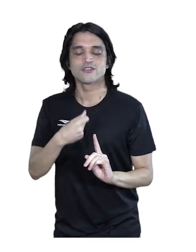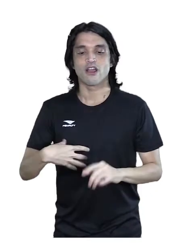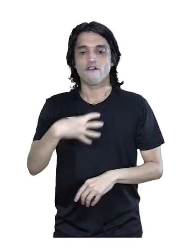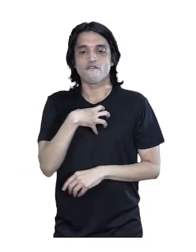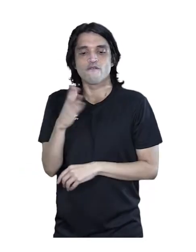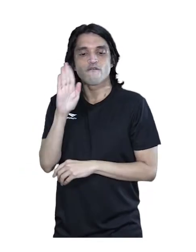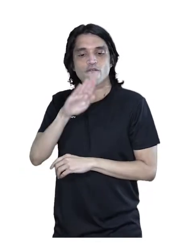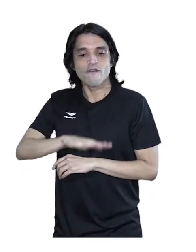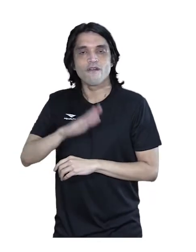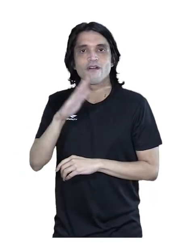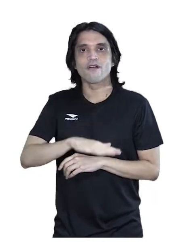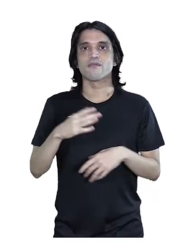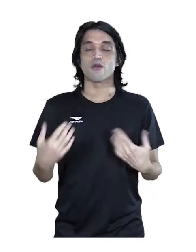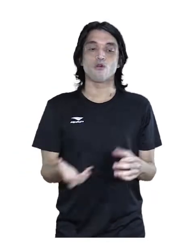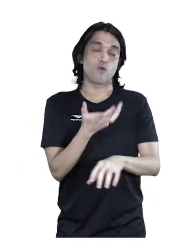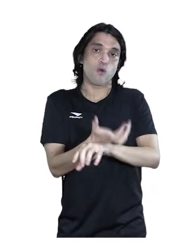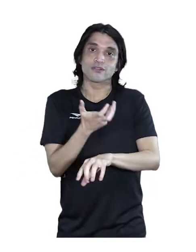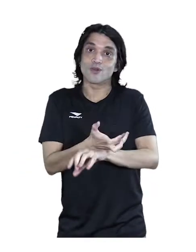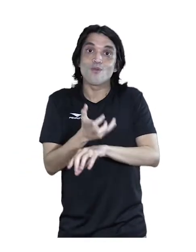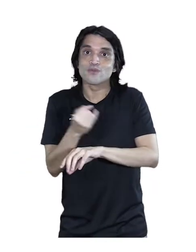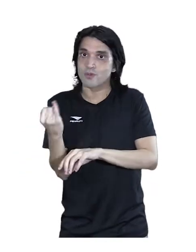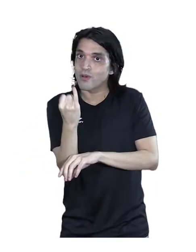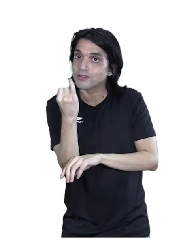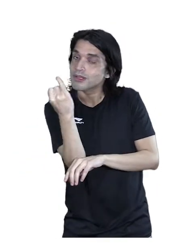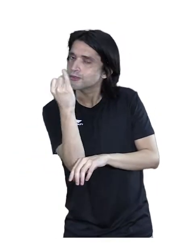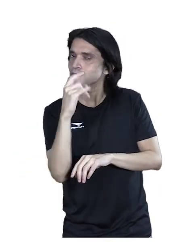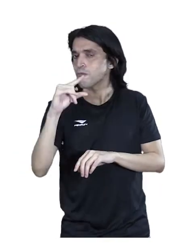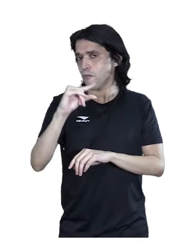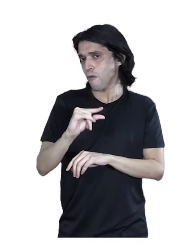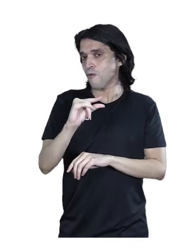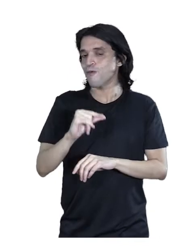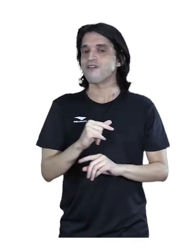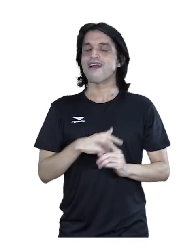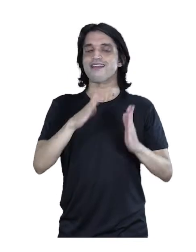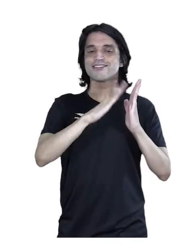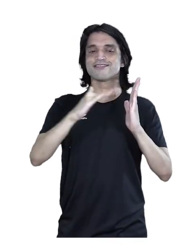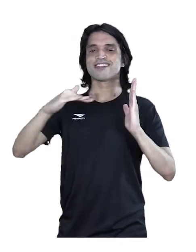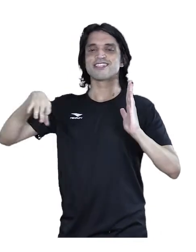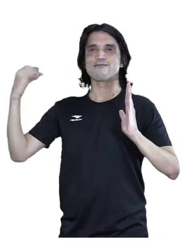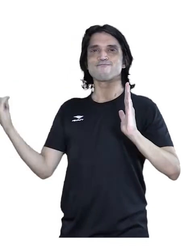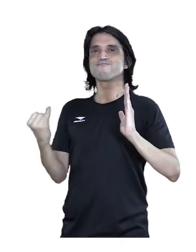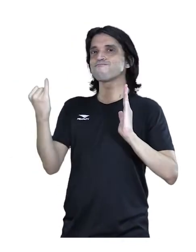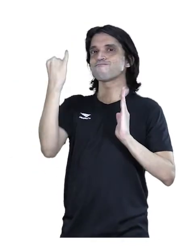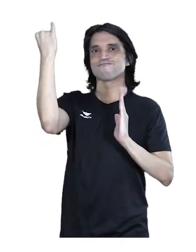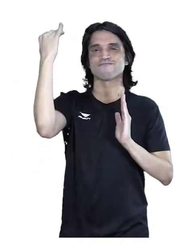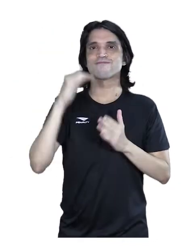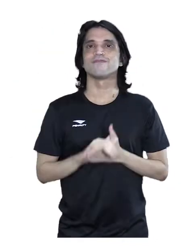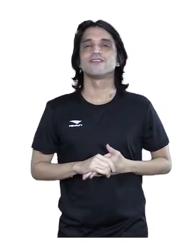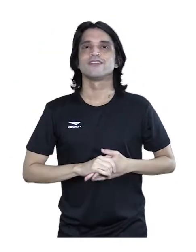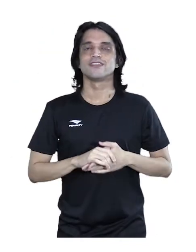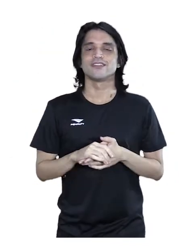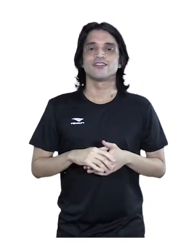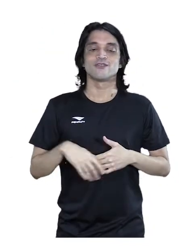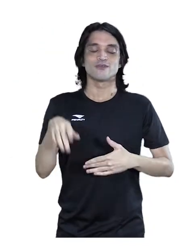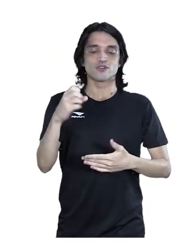conteúdo não tem tanta importância, o que importa é a estética. A maioria dos poemas parnasianos ocupam-se